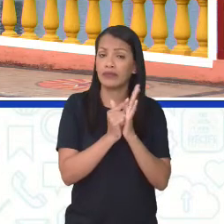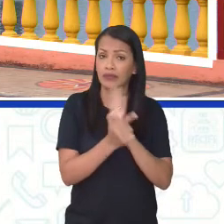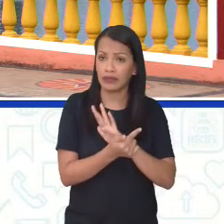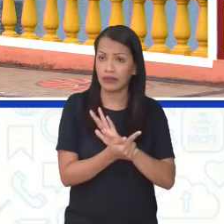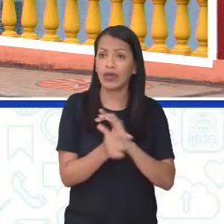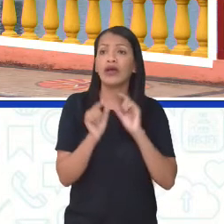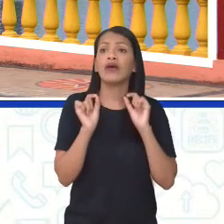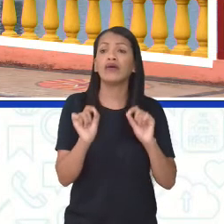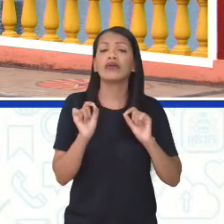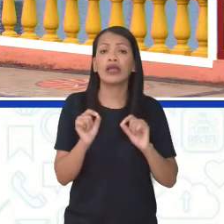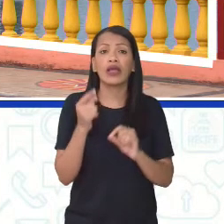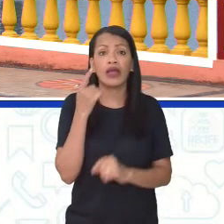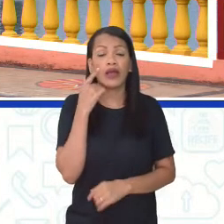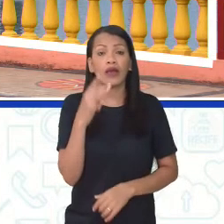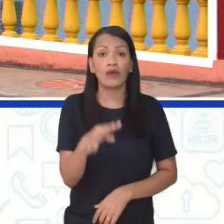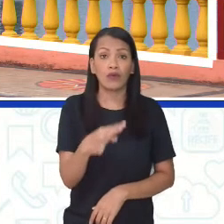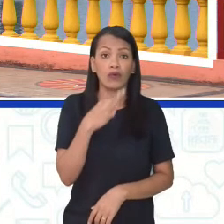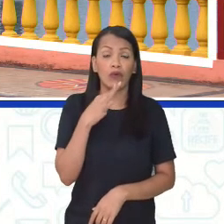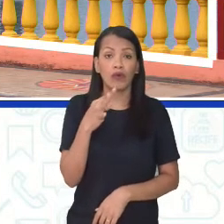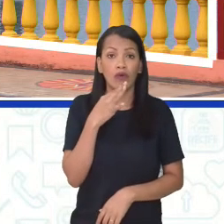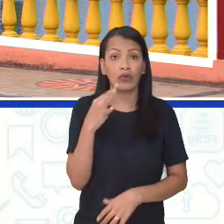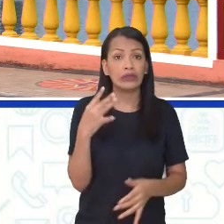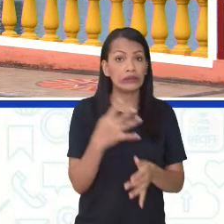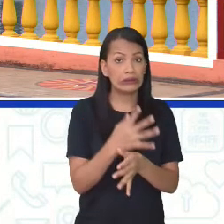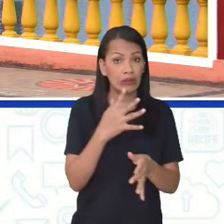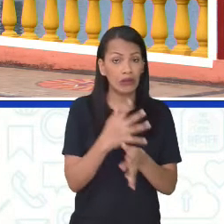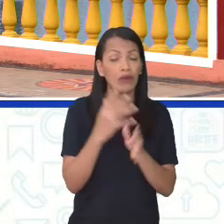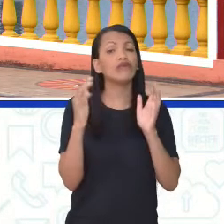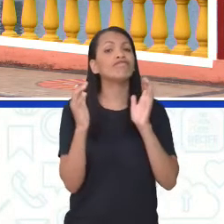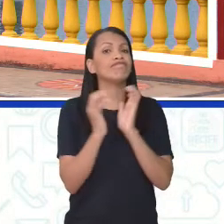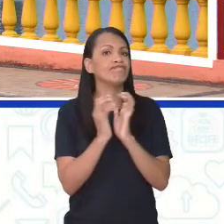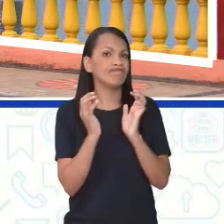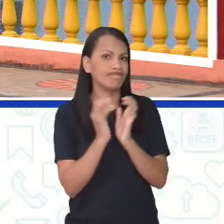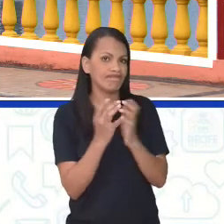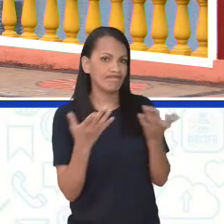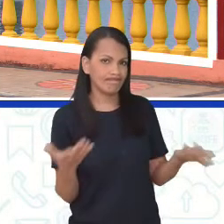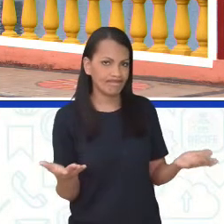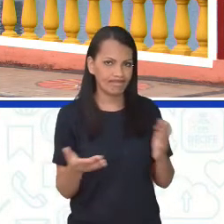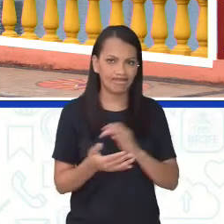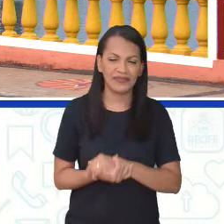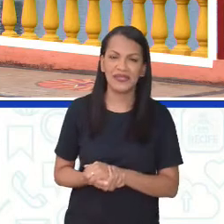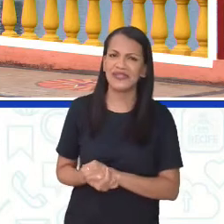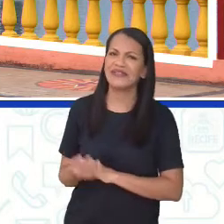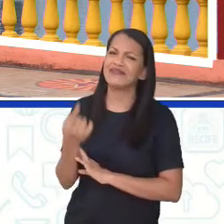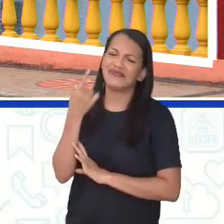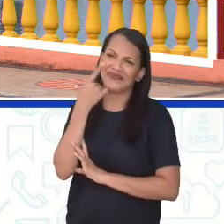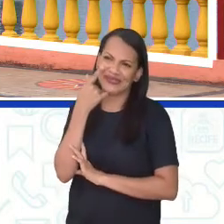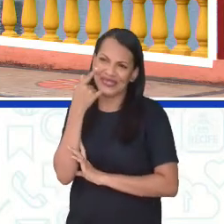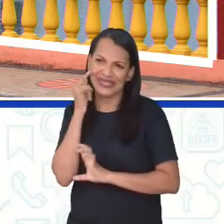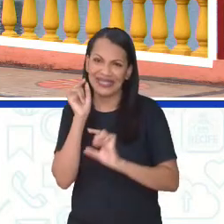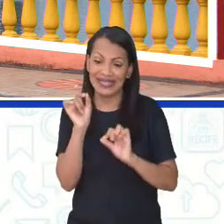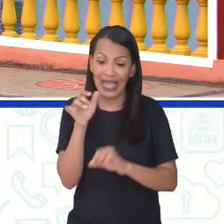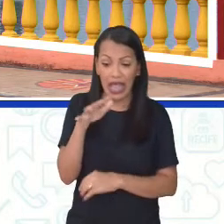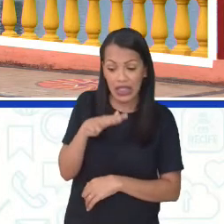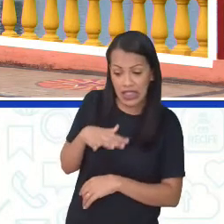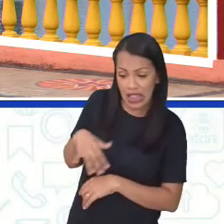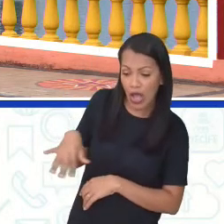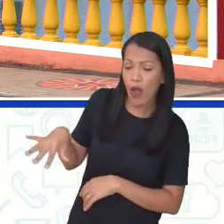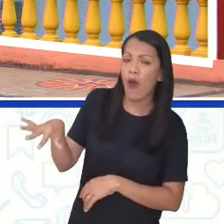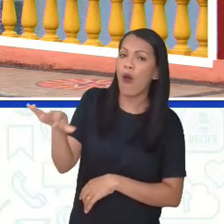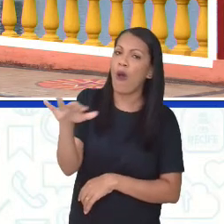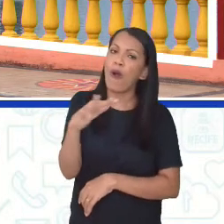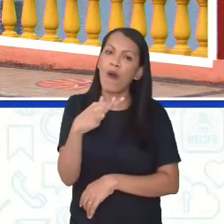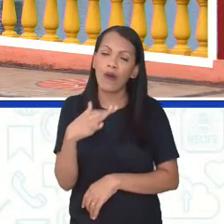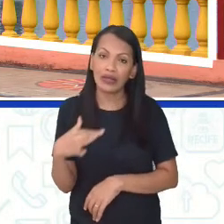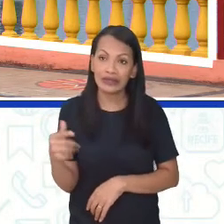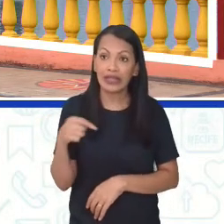um pouco do Recife, nossa cidade. Isso. Pois é, veja que a gente, no nosso